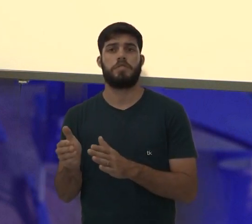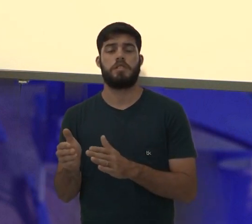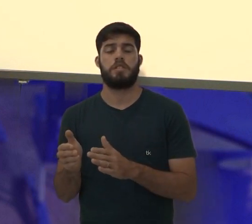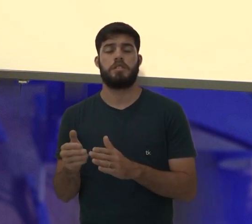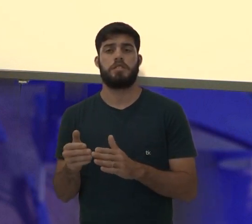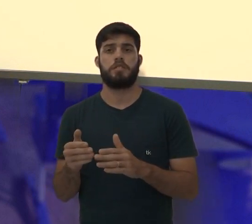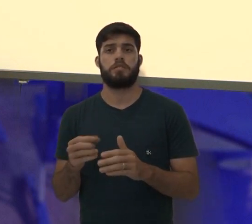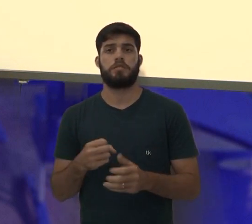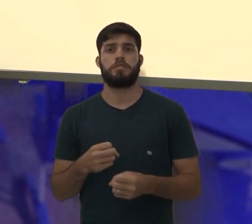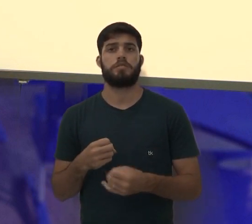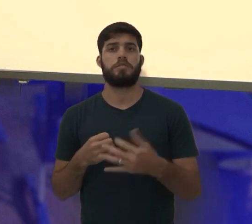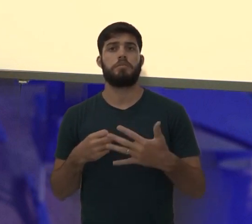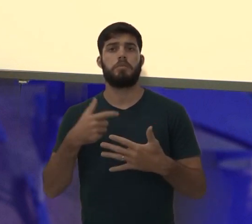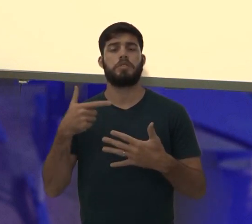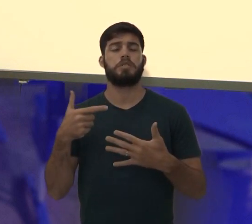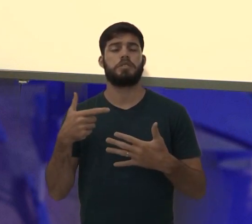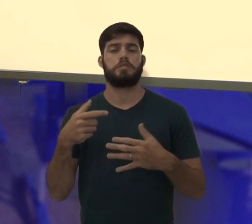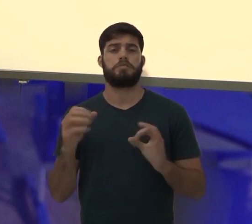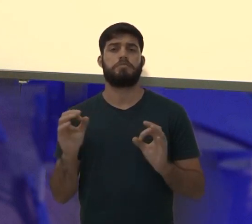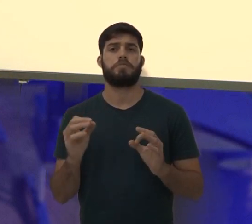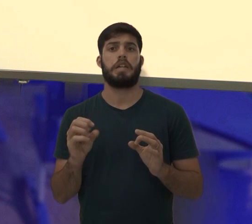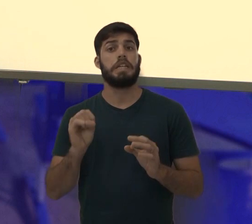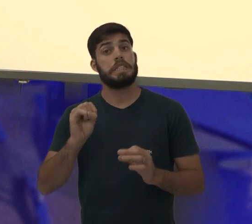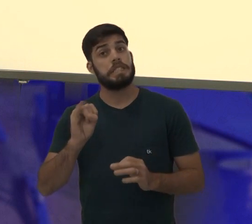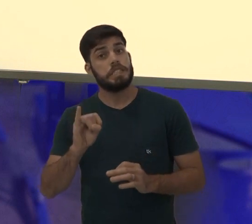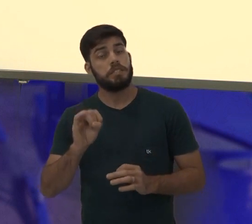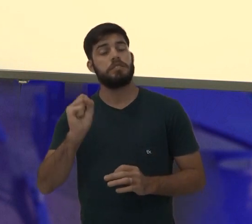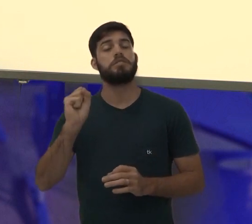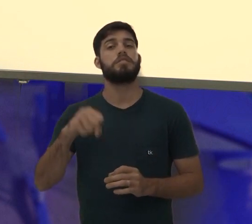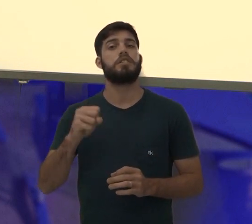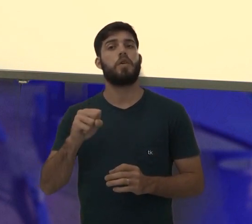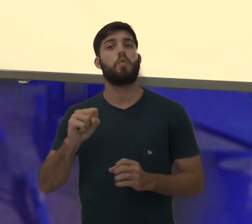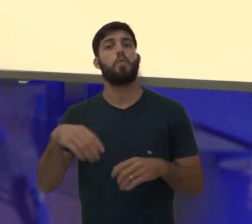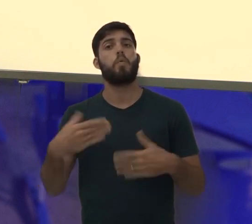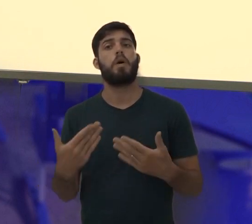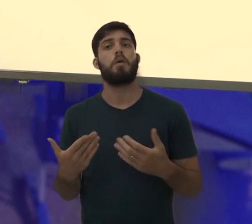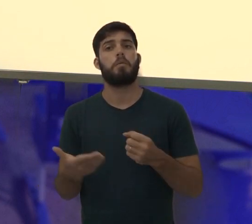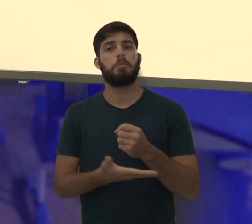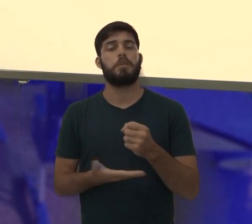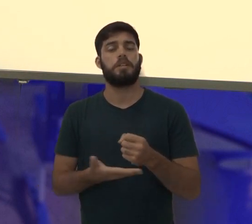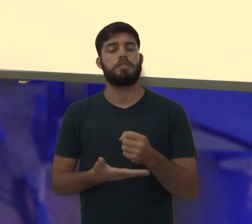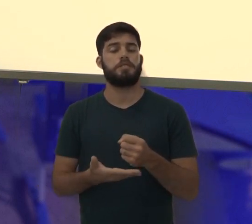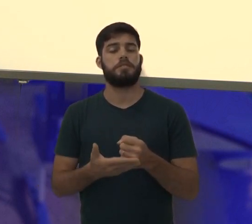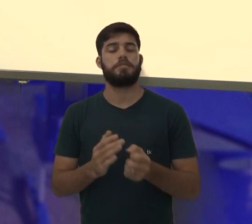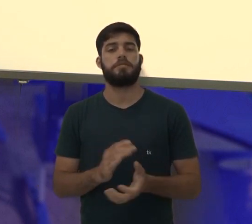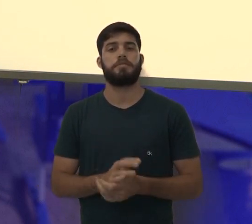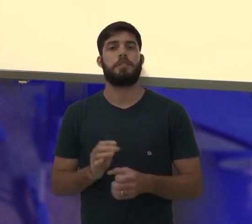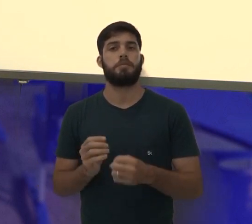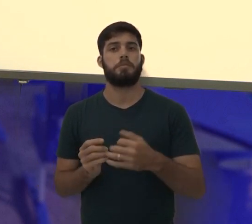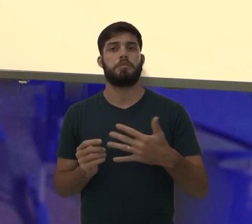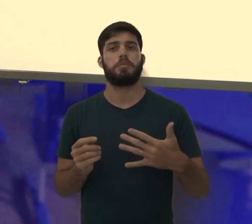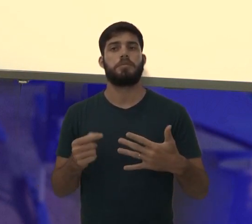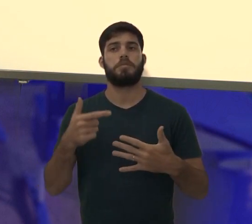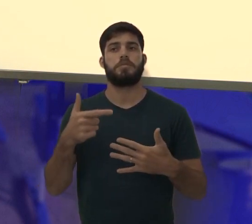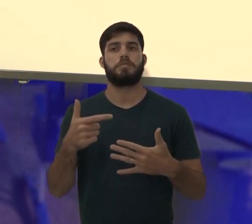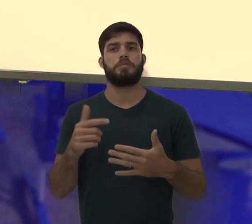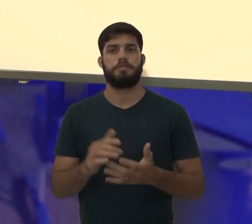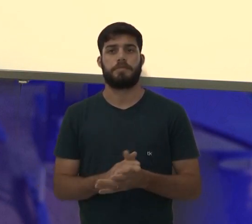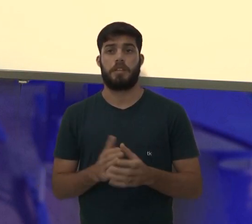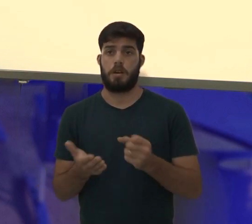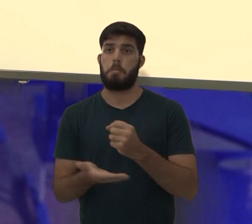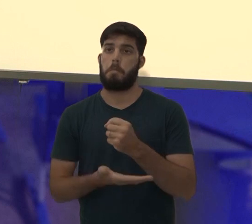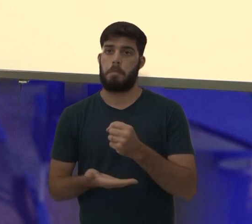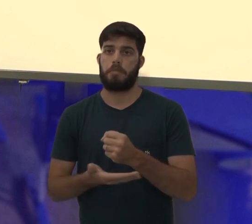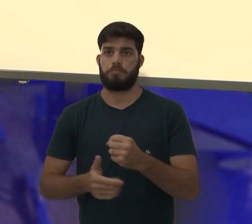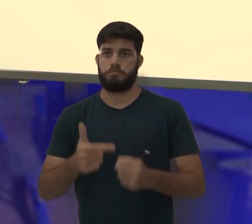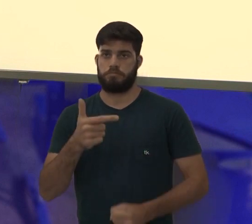de potência? Se sim, qual é a base dessa potência, não é? Então, a nossa base é